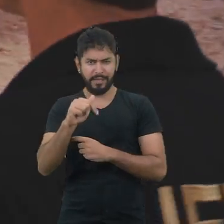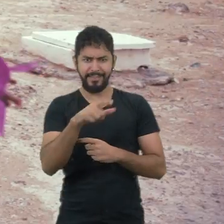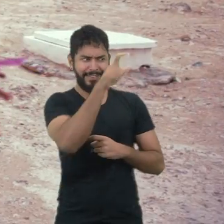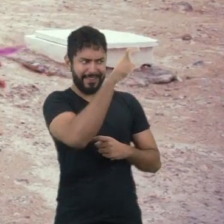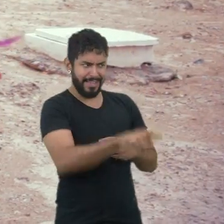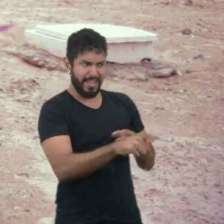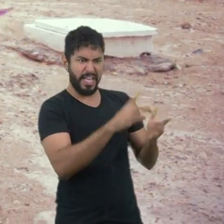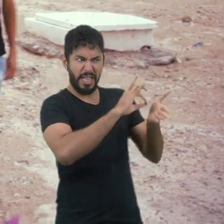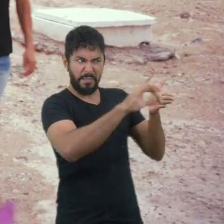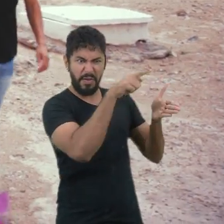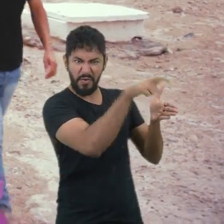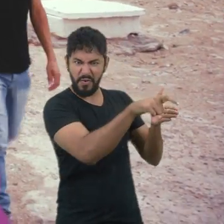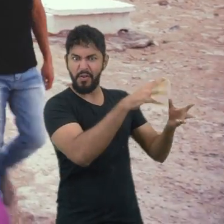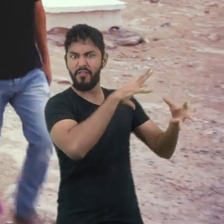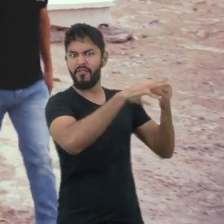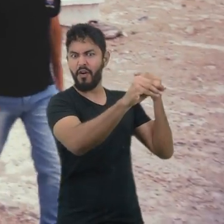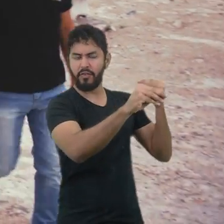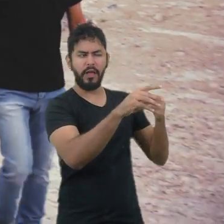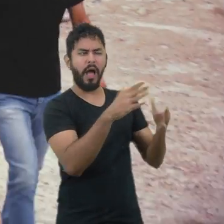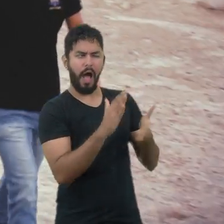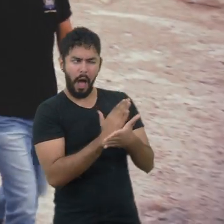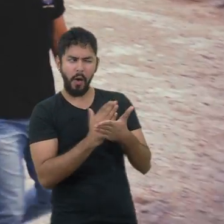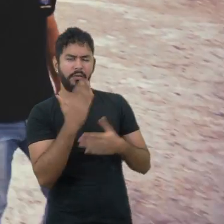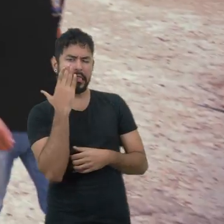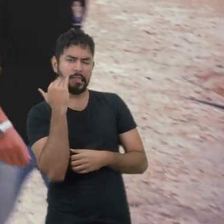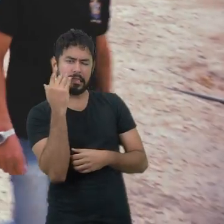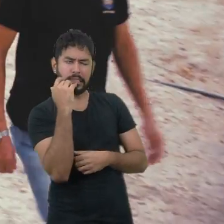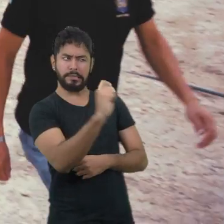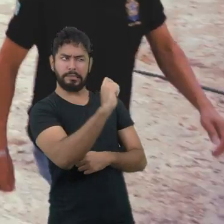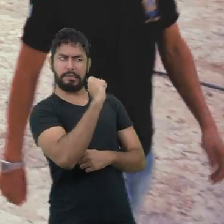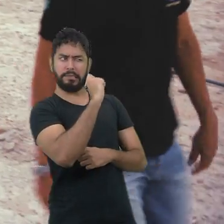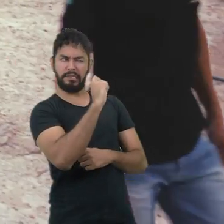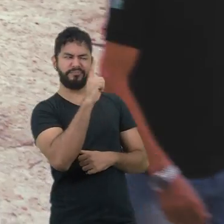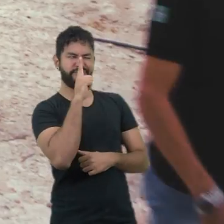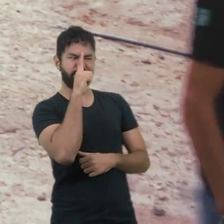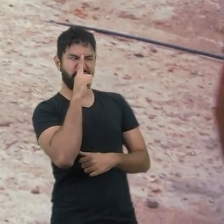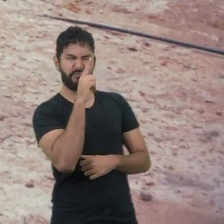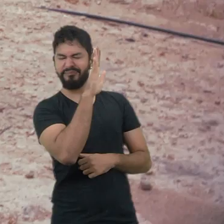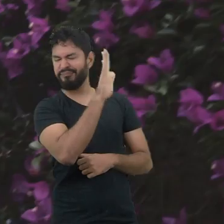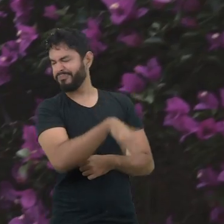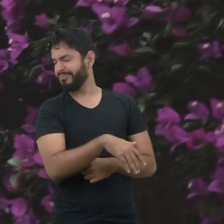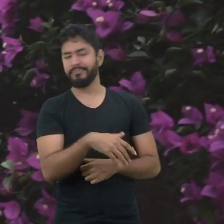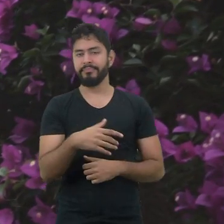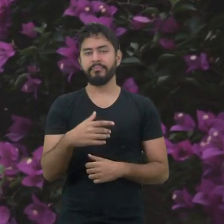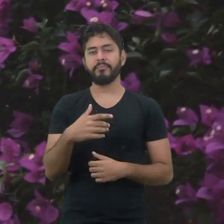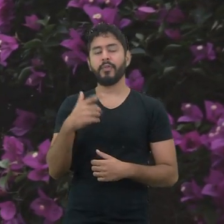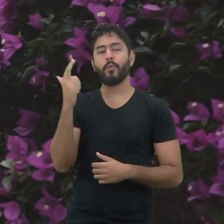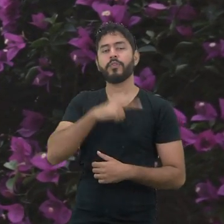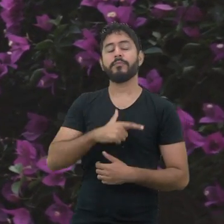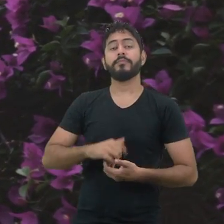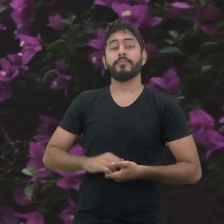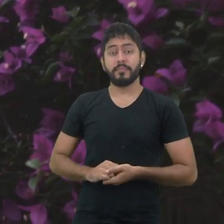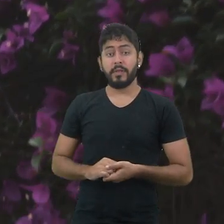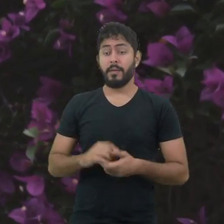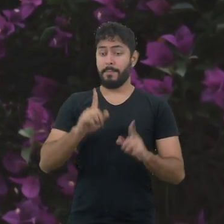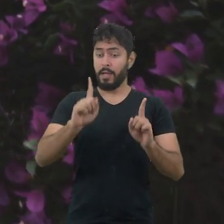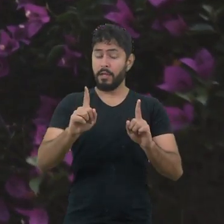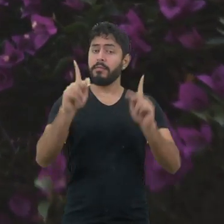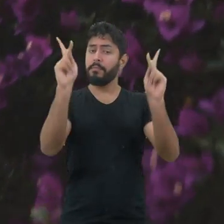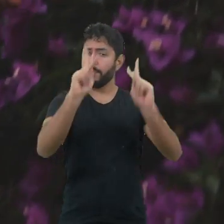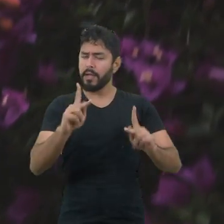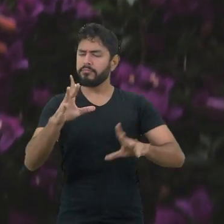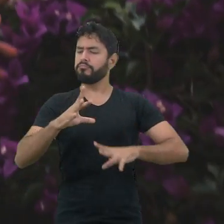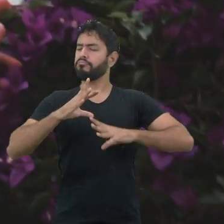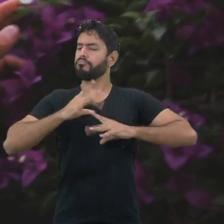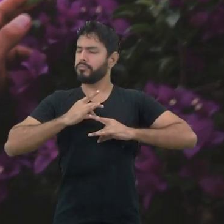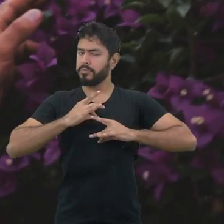inimigo, mesmo aqueles que agem sorrateiro. Não me tentam por sentir o perigo, mas a paz é meu lema